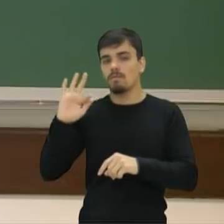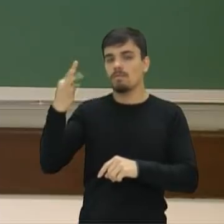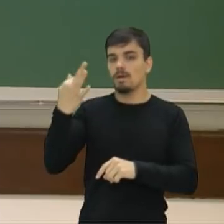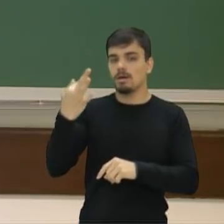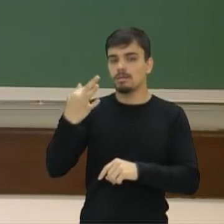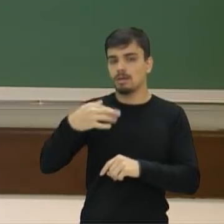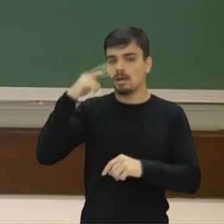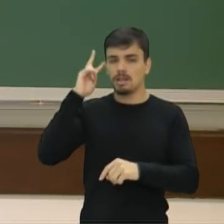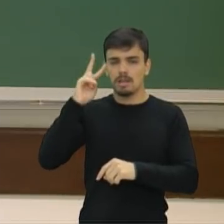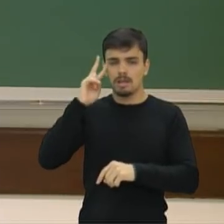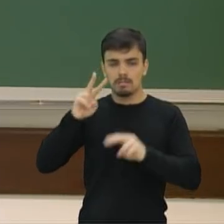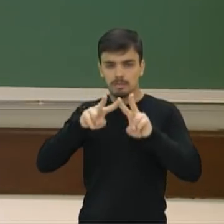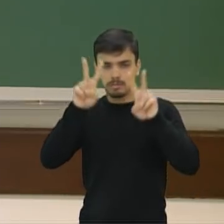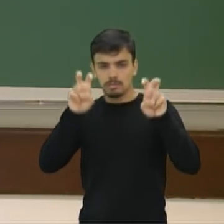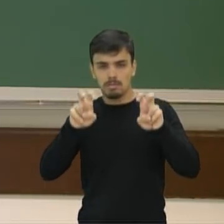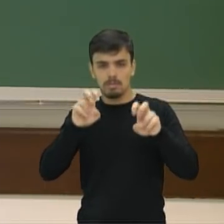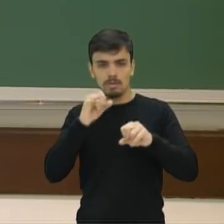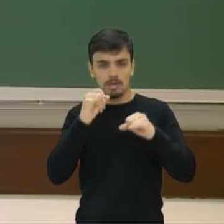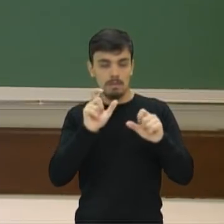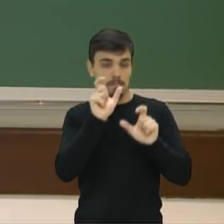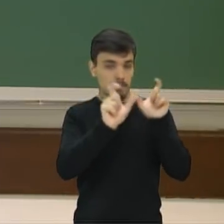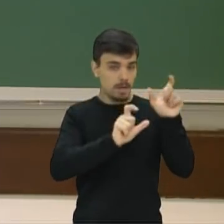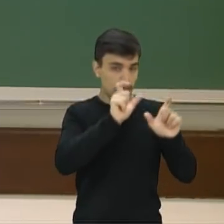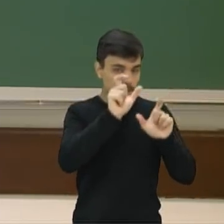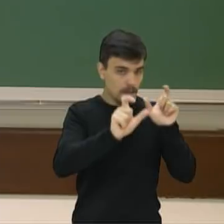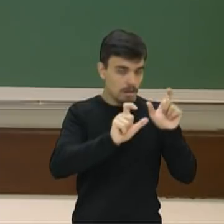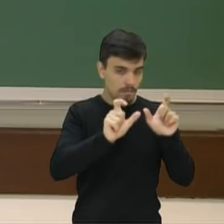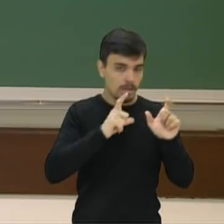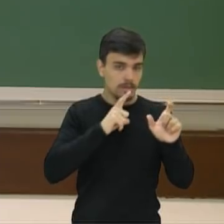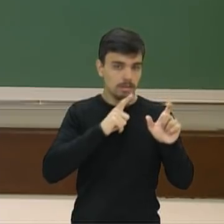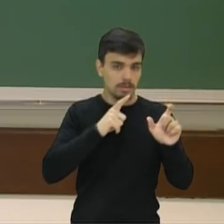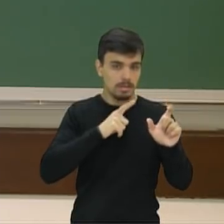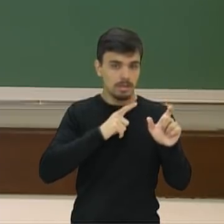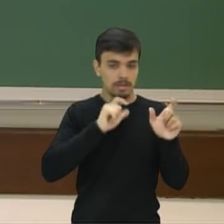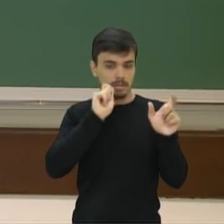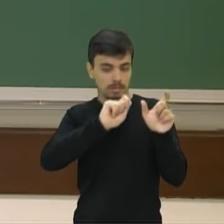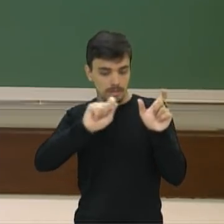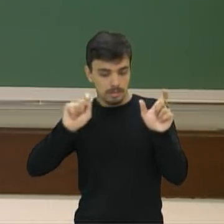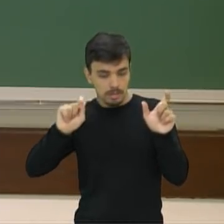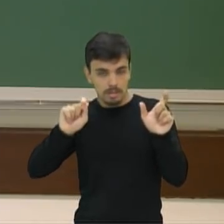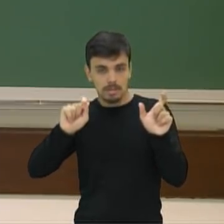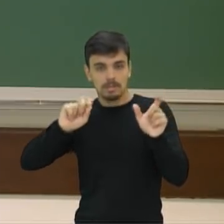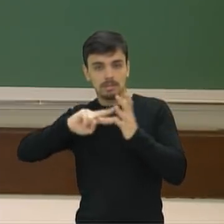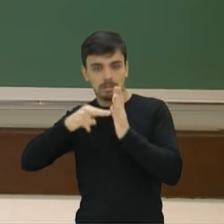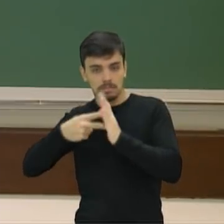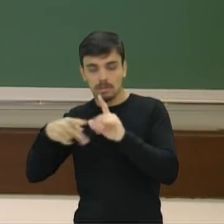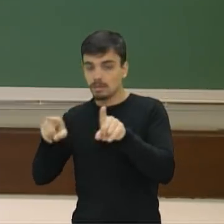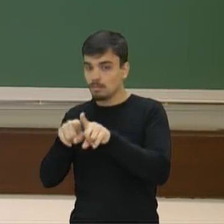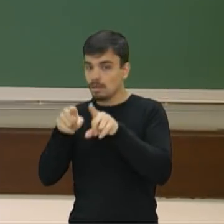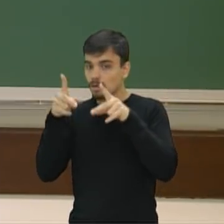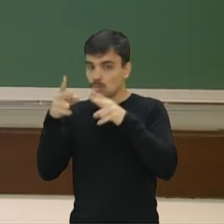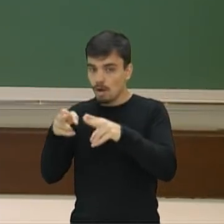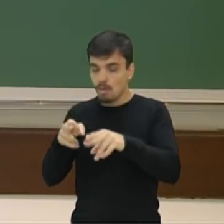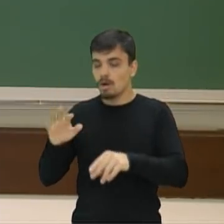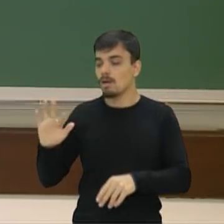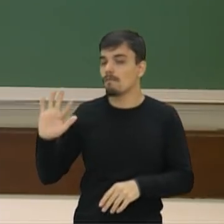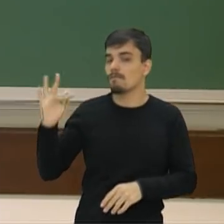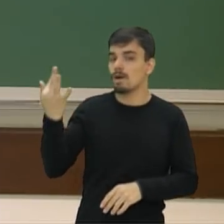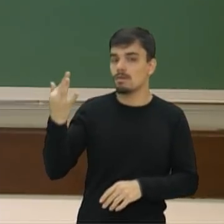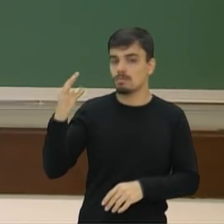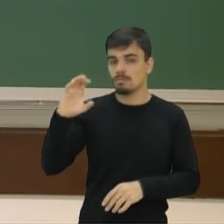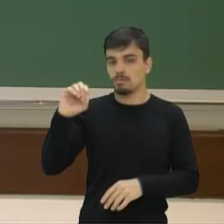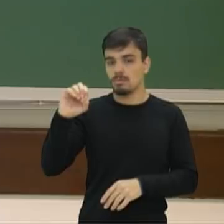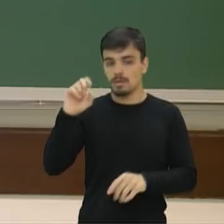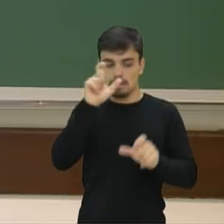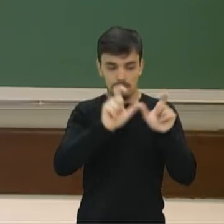vamos dar uma relembradinha. Cognata é aquela palavra que tem a mesma grafia e o mesmo significado. Falsos cognatos,